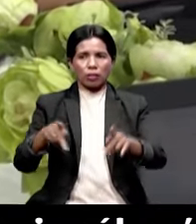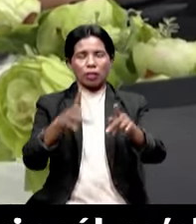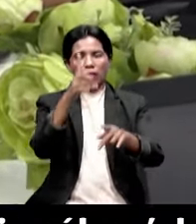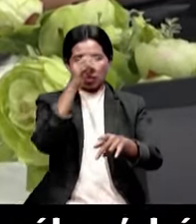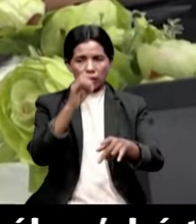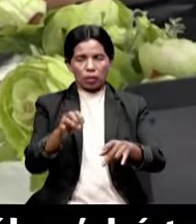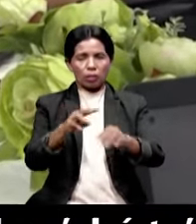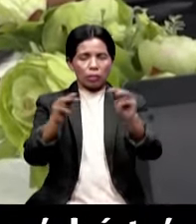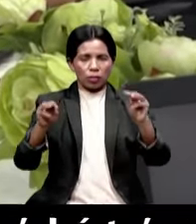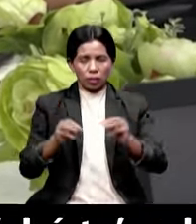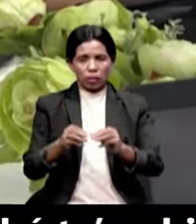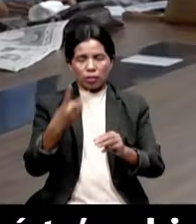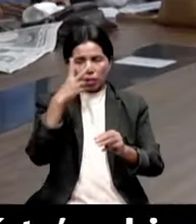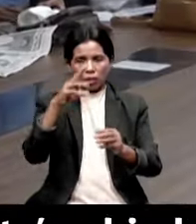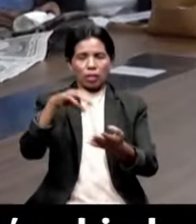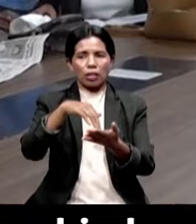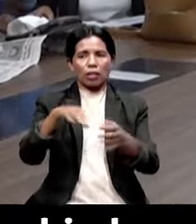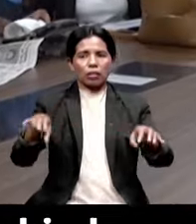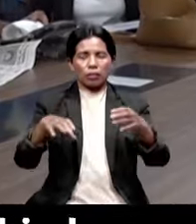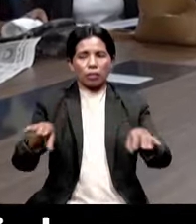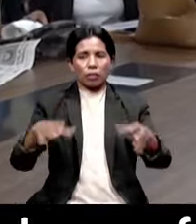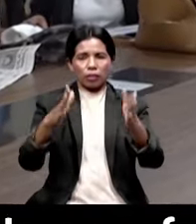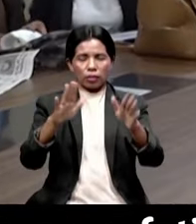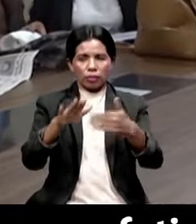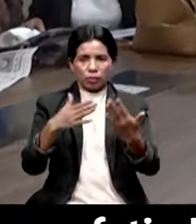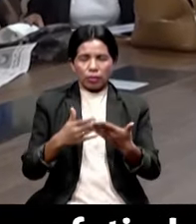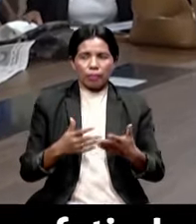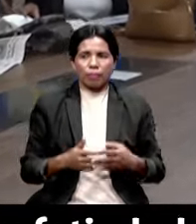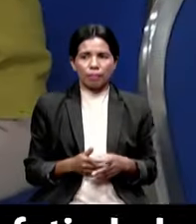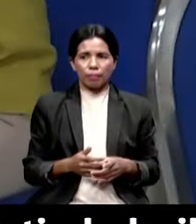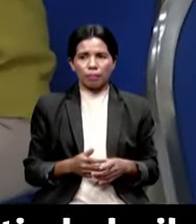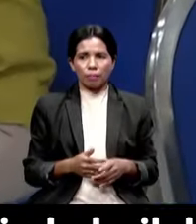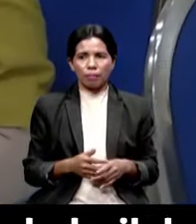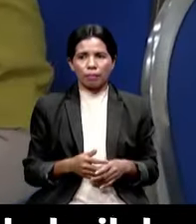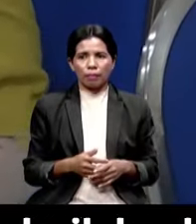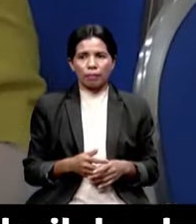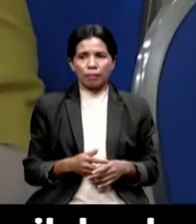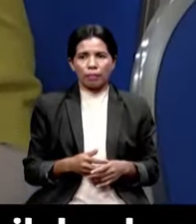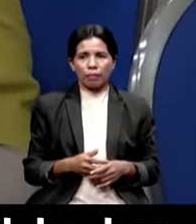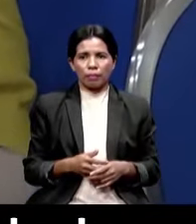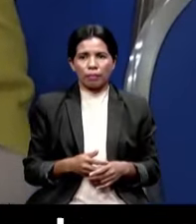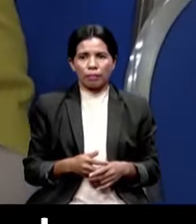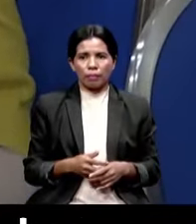Capital Dili no município, onde avalia serviço funcionário será. Jacinto Fuca, Emerenciano Martins, Ziemen.